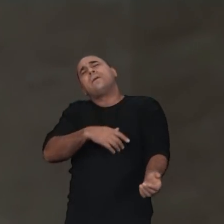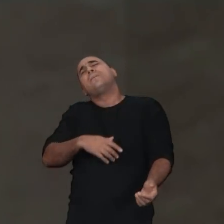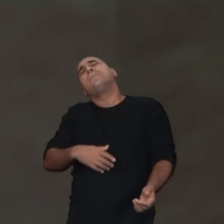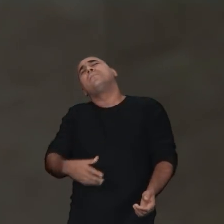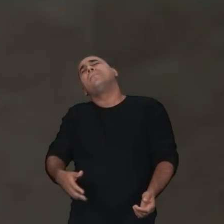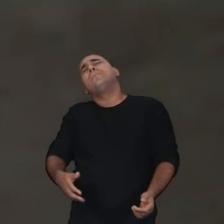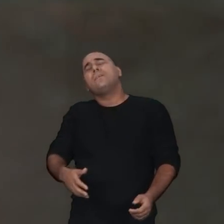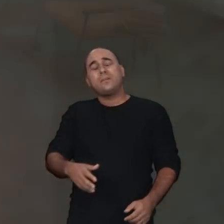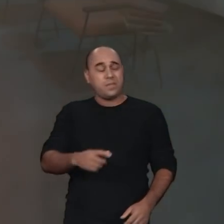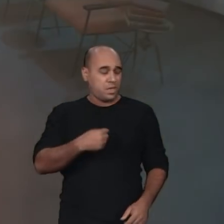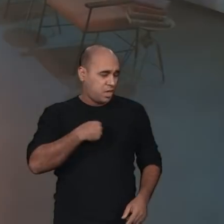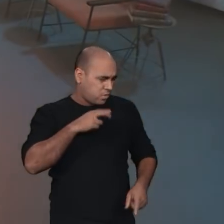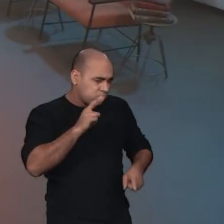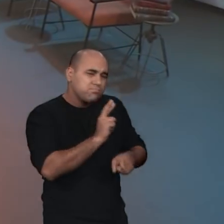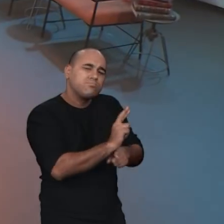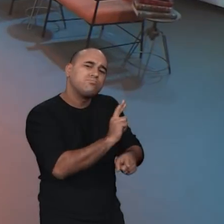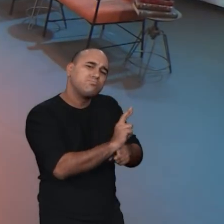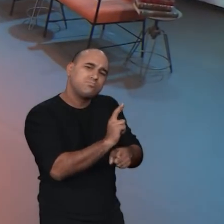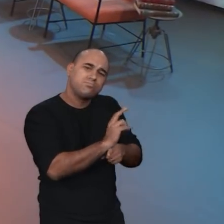você.